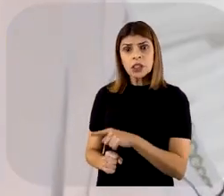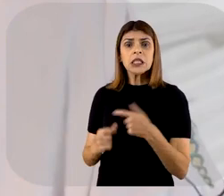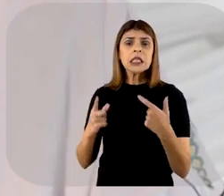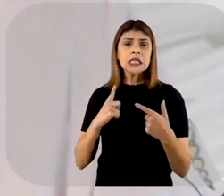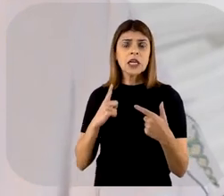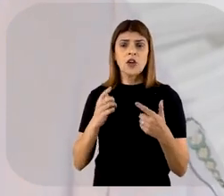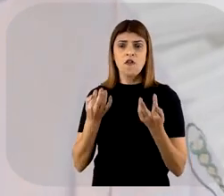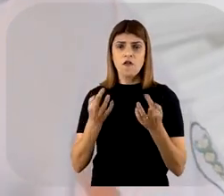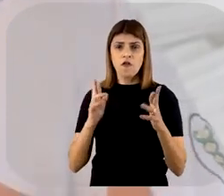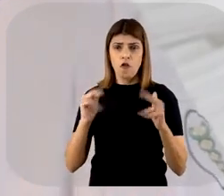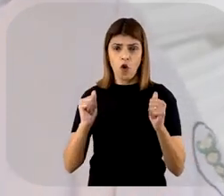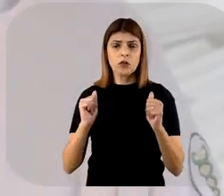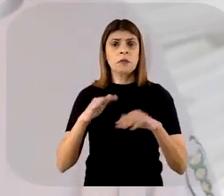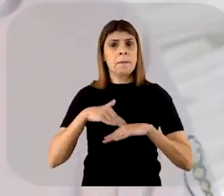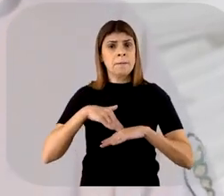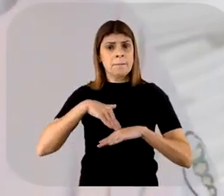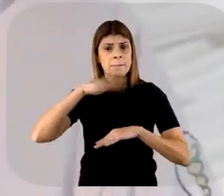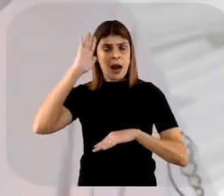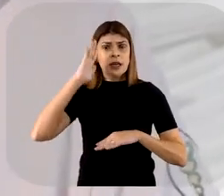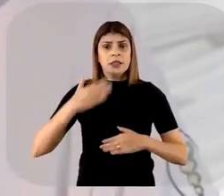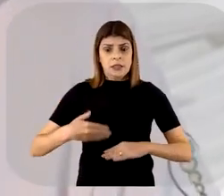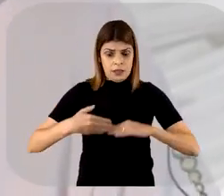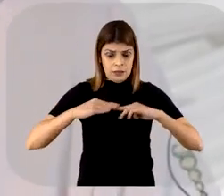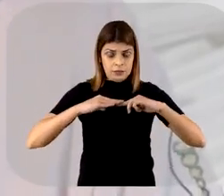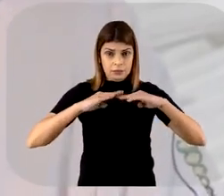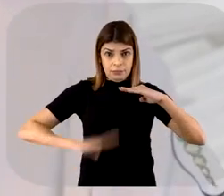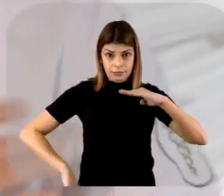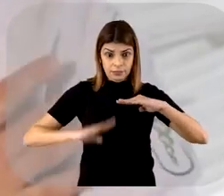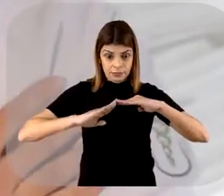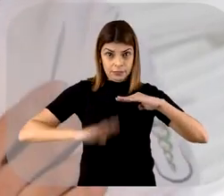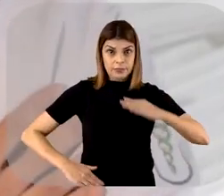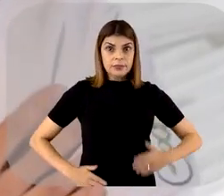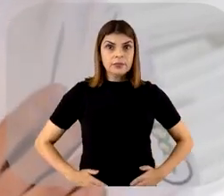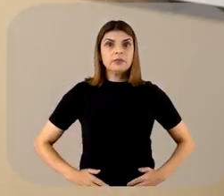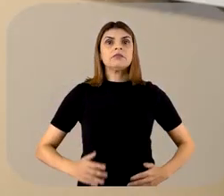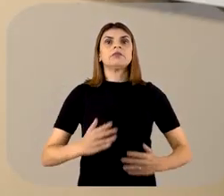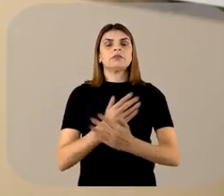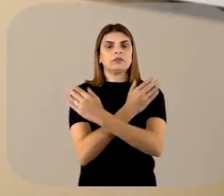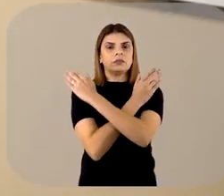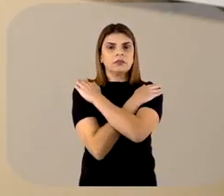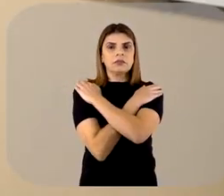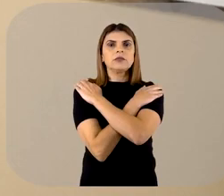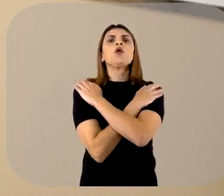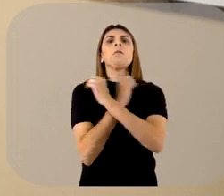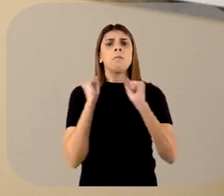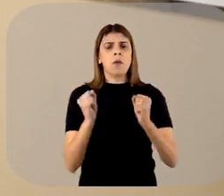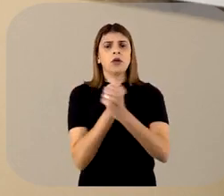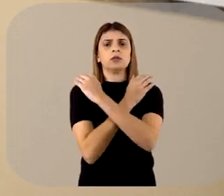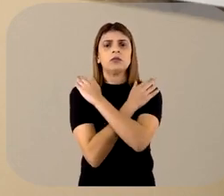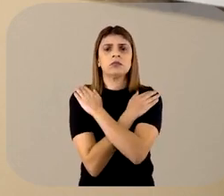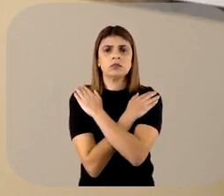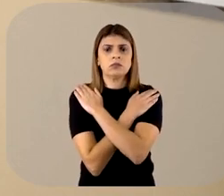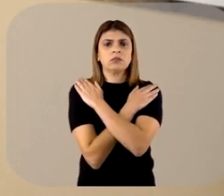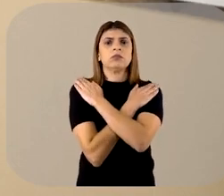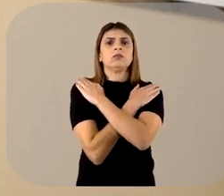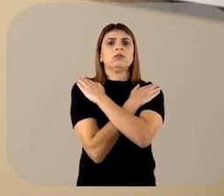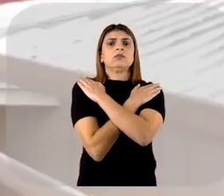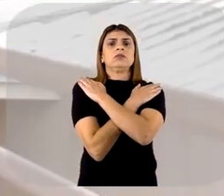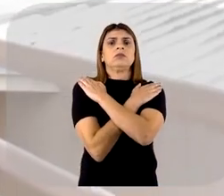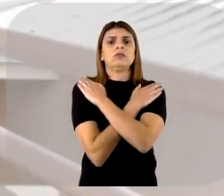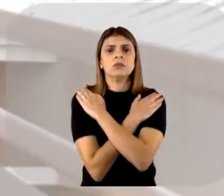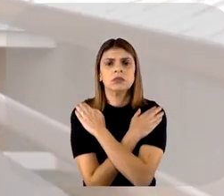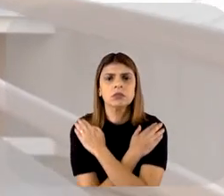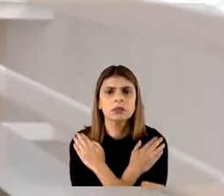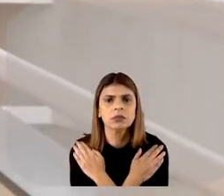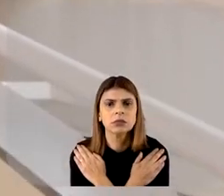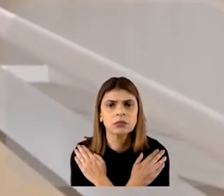ele tenha maior força de membros inferiores, que ele cruze os braços na frente. Ele pode cruzar os braços na frente e realizar